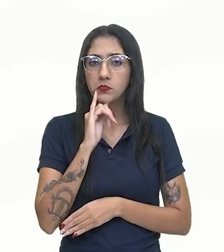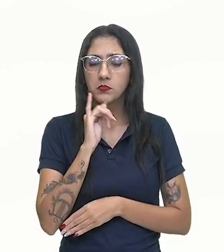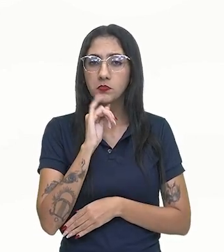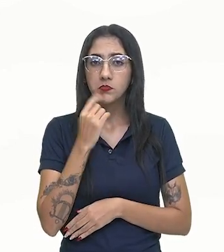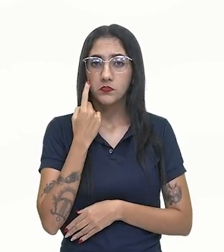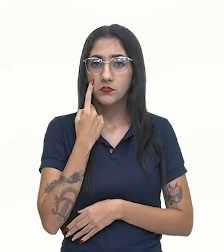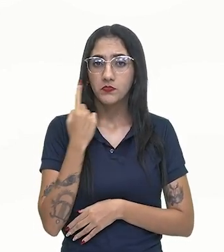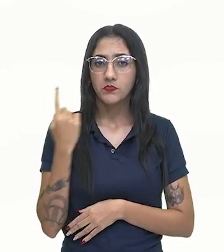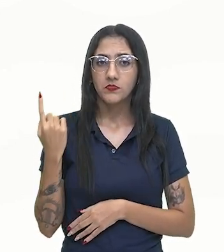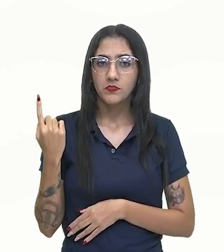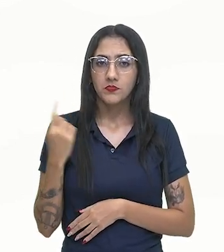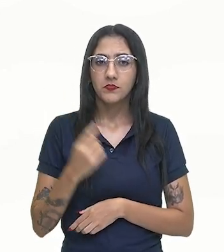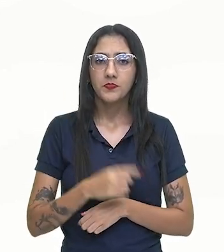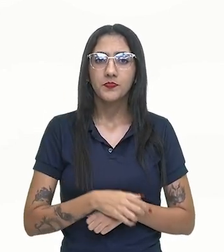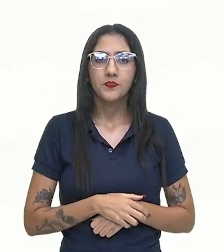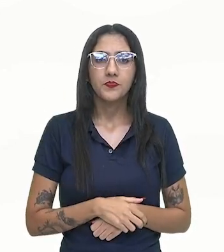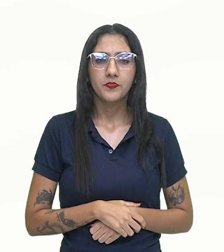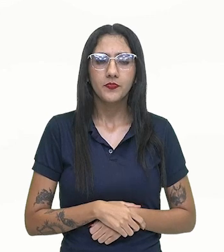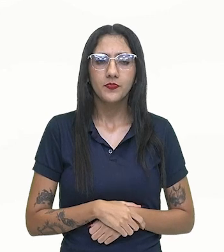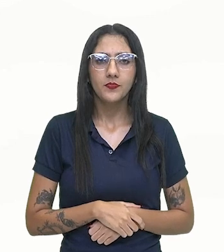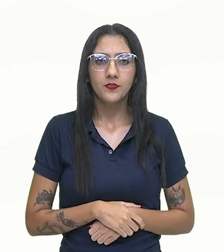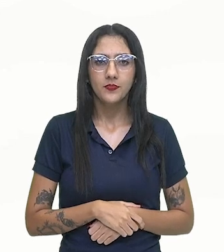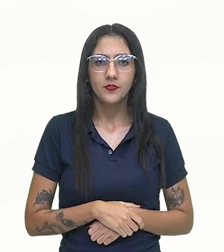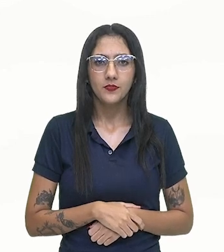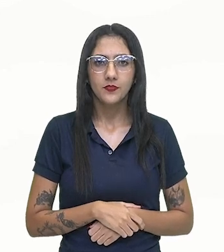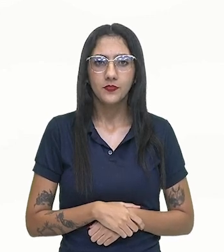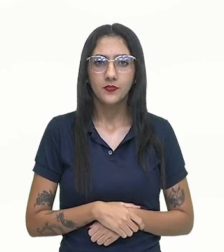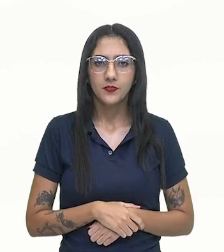de 5 é igual a 120.